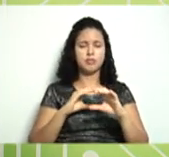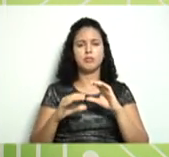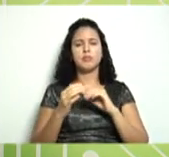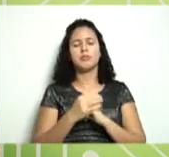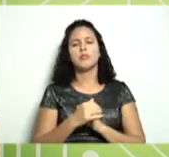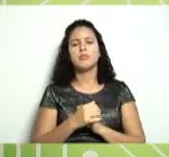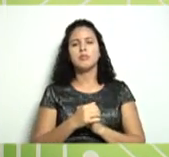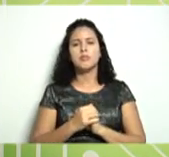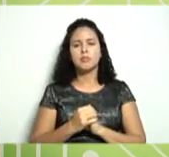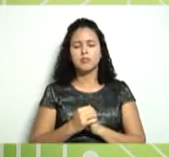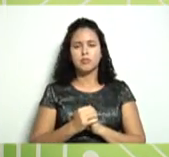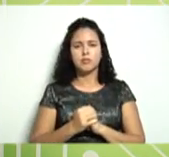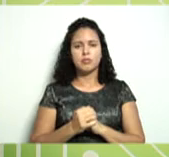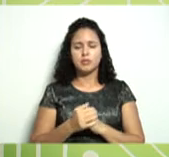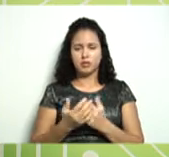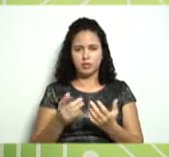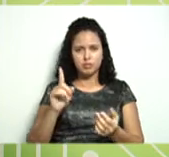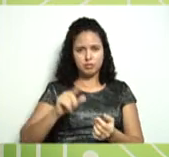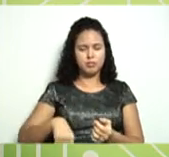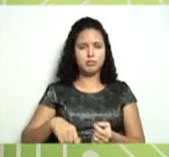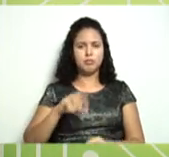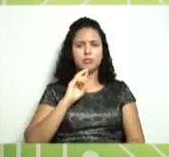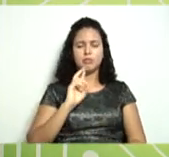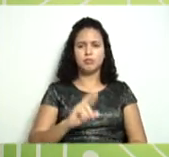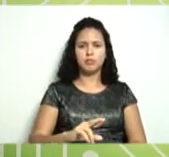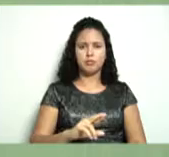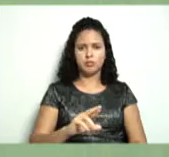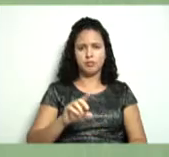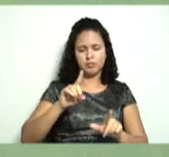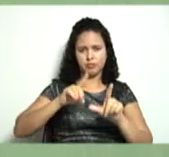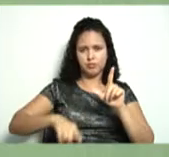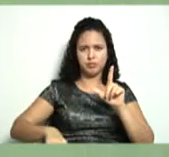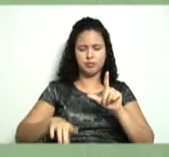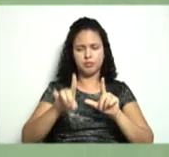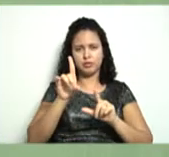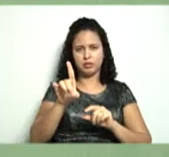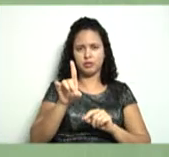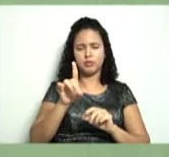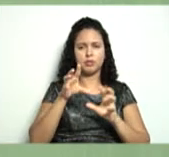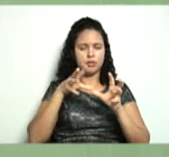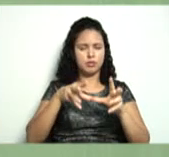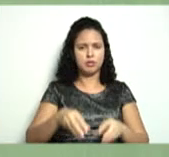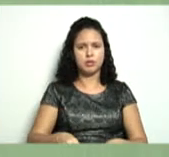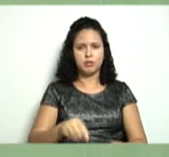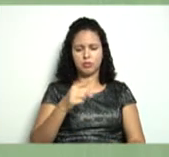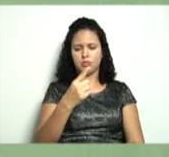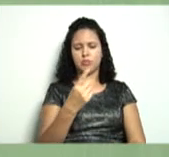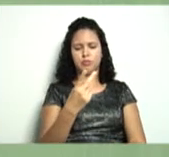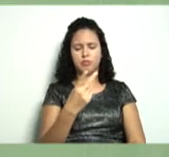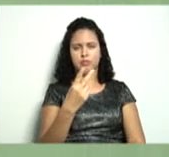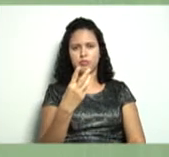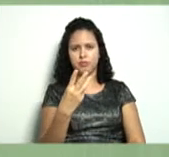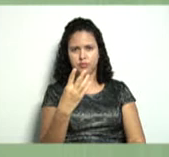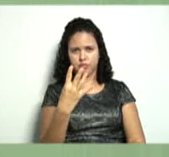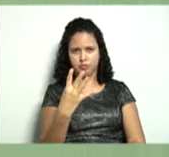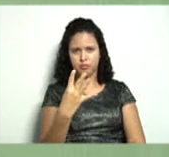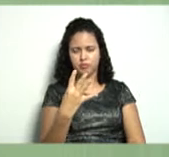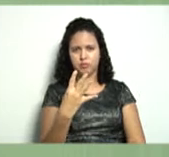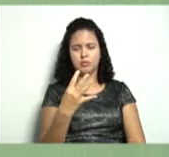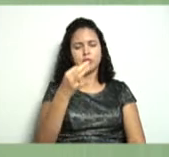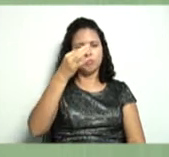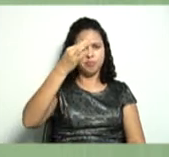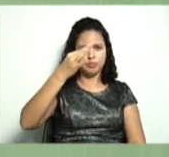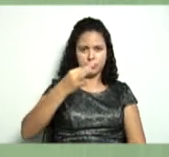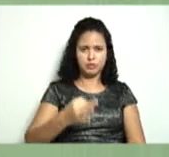alunos, parabéns. A resposta é a letra D. Todas essas, 1, 2, 3 e 4,